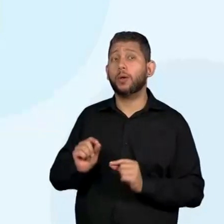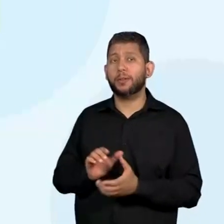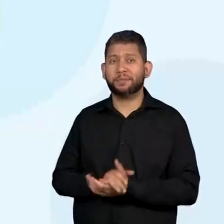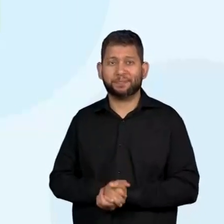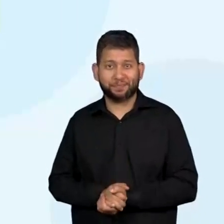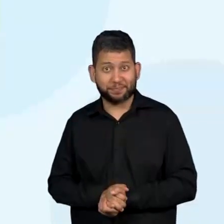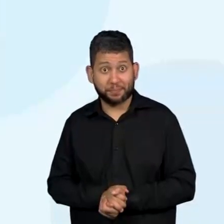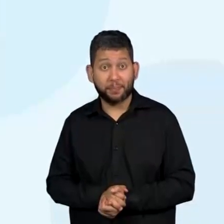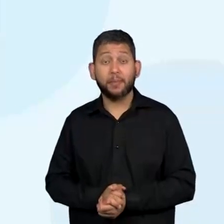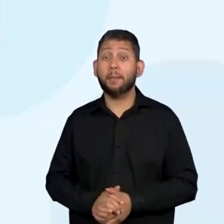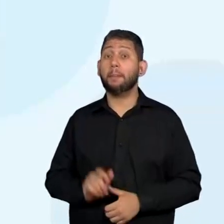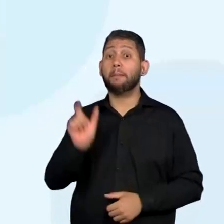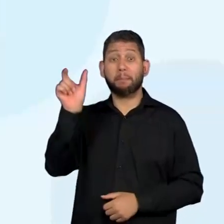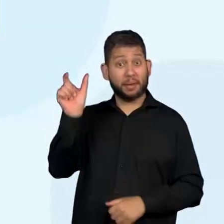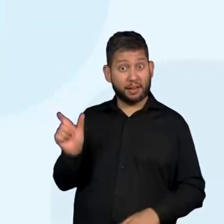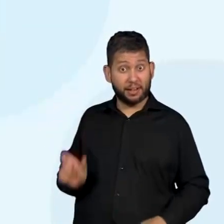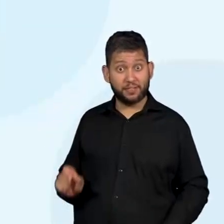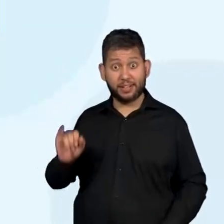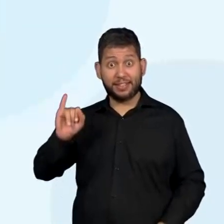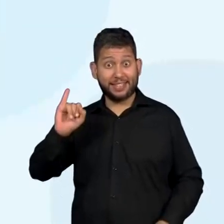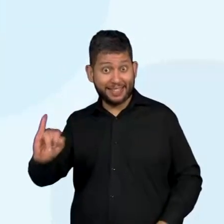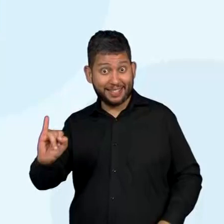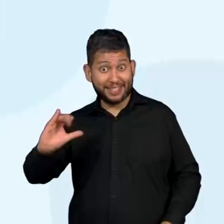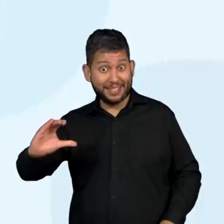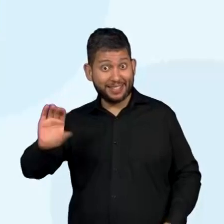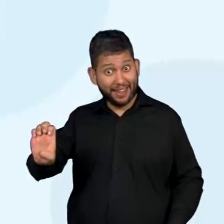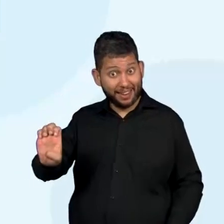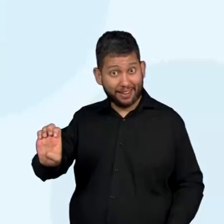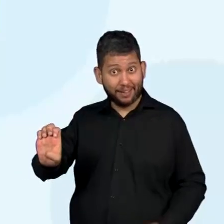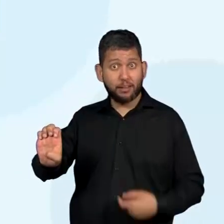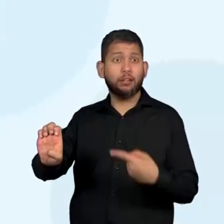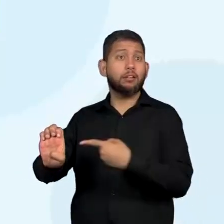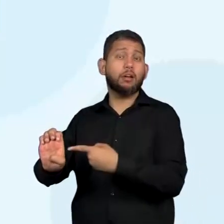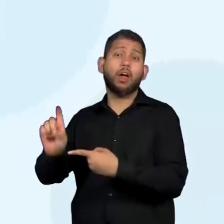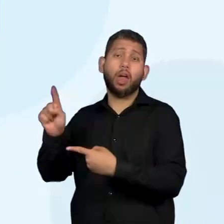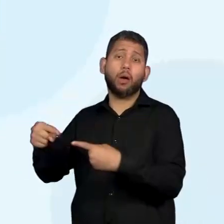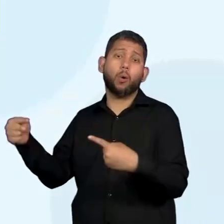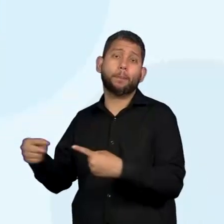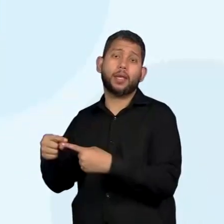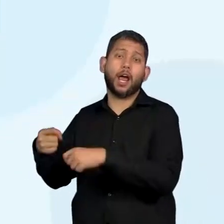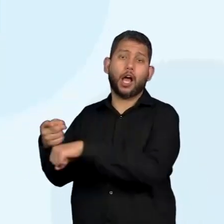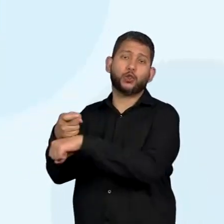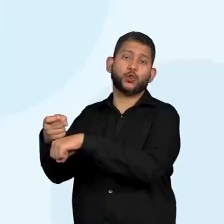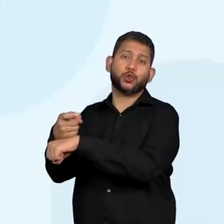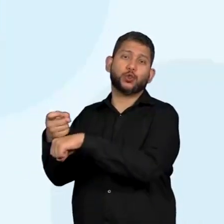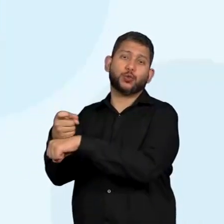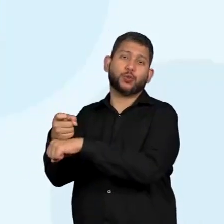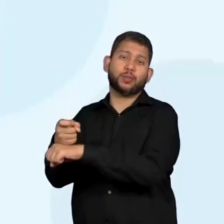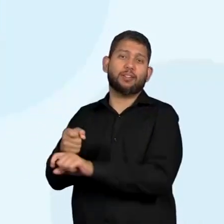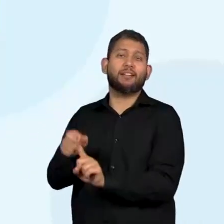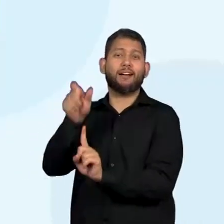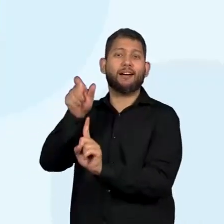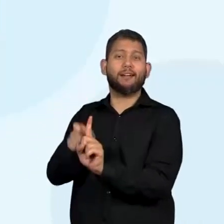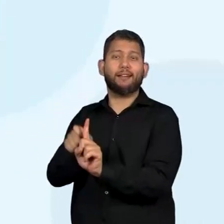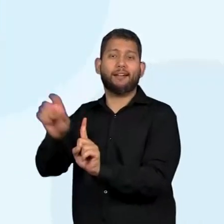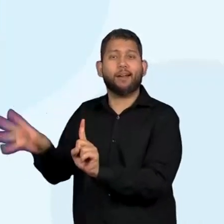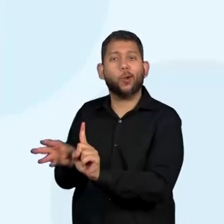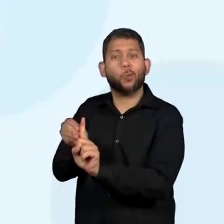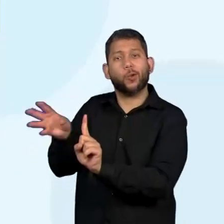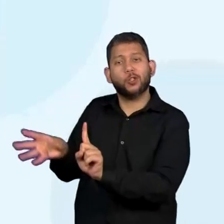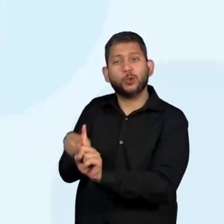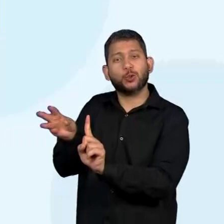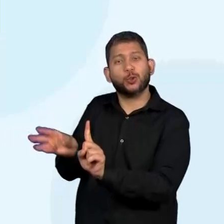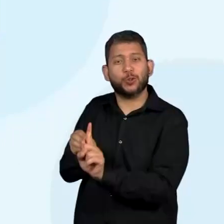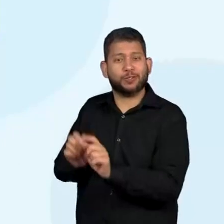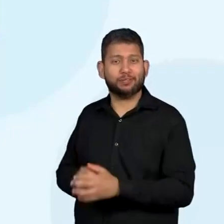As palavras com ICE, C, são adjetivos. Enquanto as